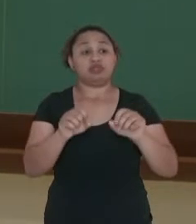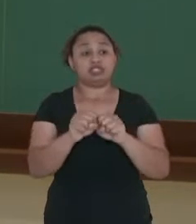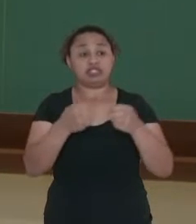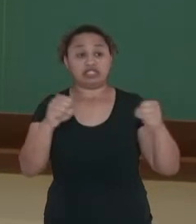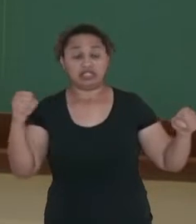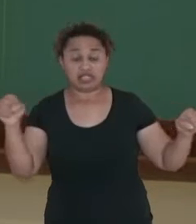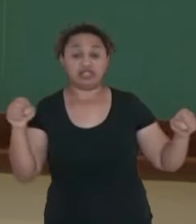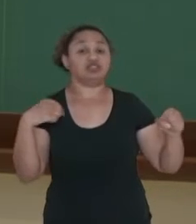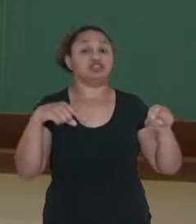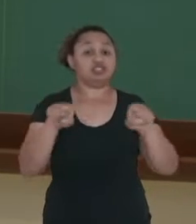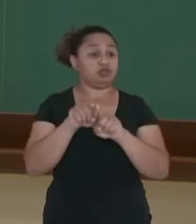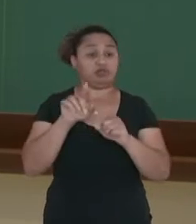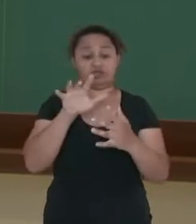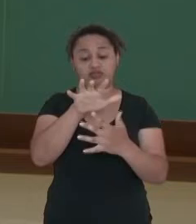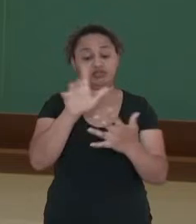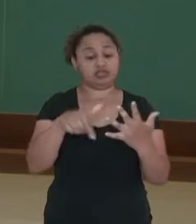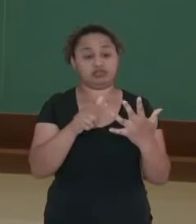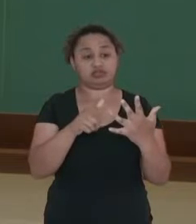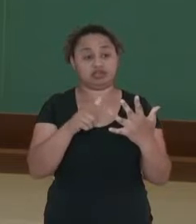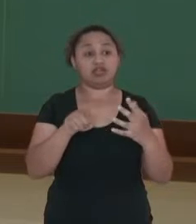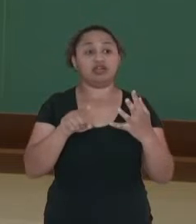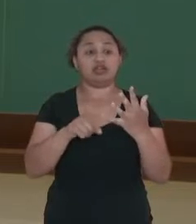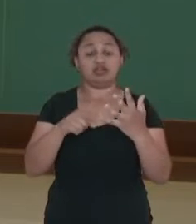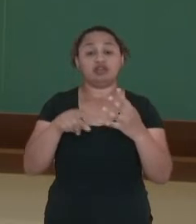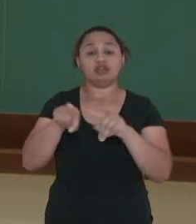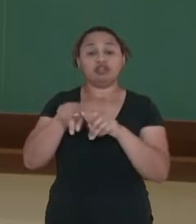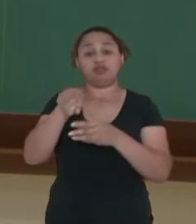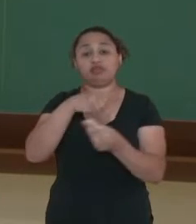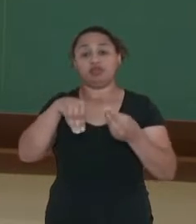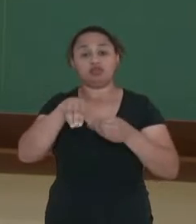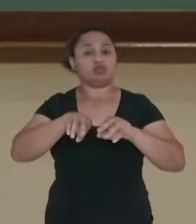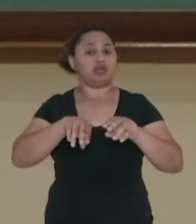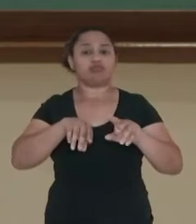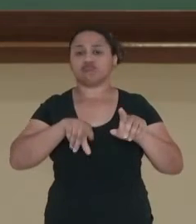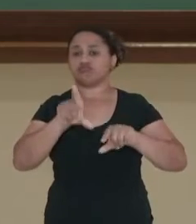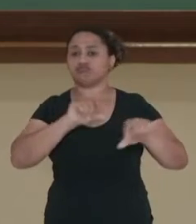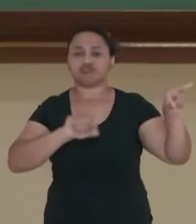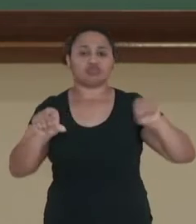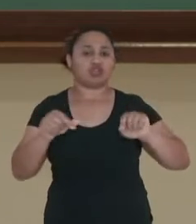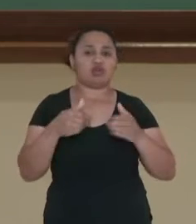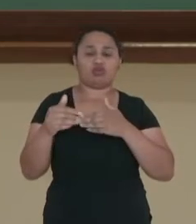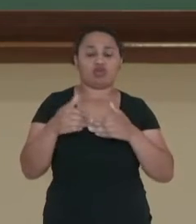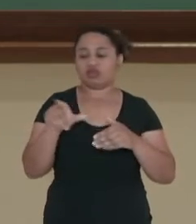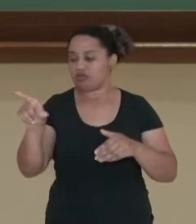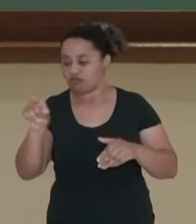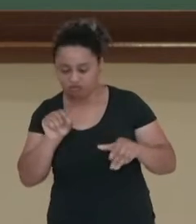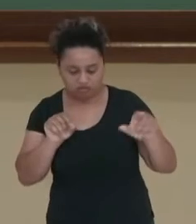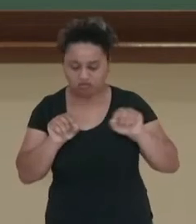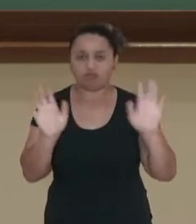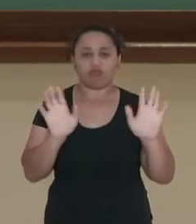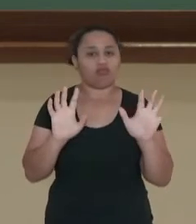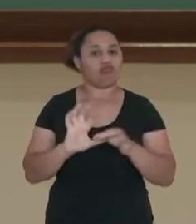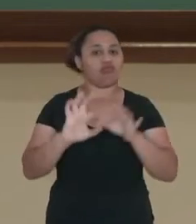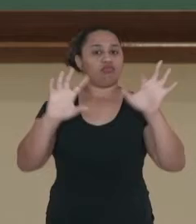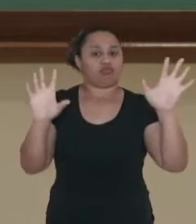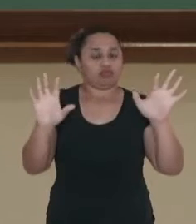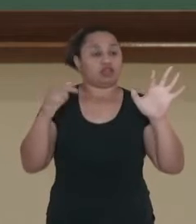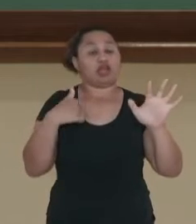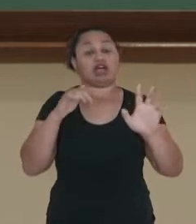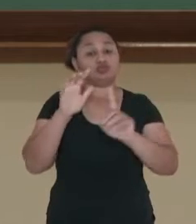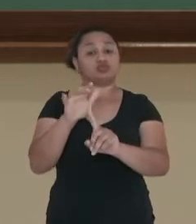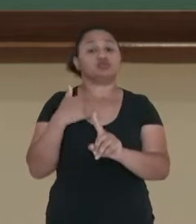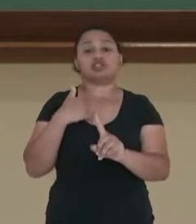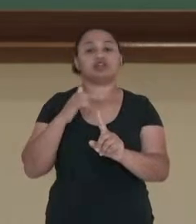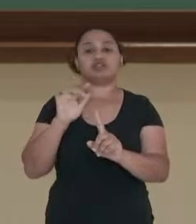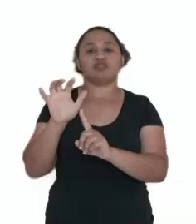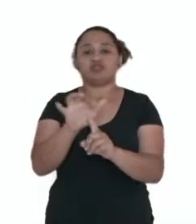para também não influenciar e tem que ter acasalamento aleatório também. Tudo isso ajuda a não influenciar no tamanho da população.